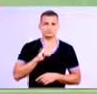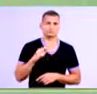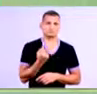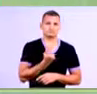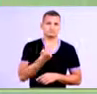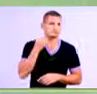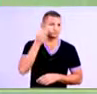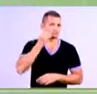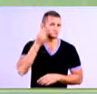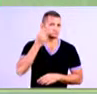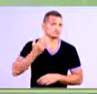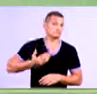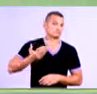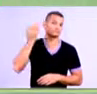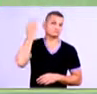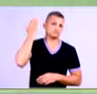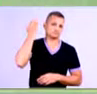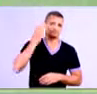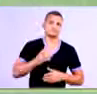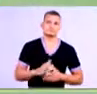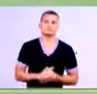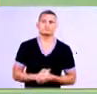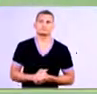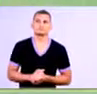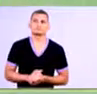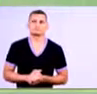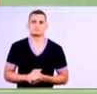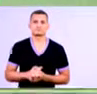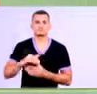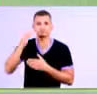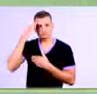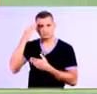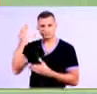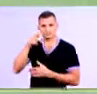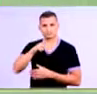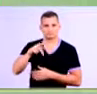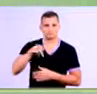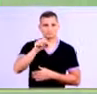experiências passadas. Muito obrigado, professora Sabrina.